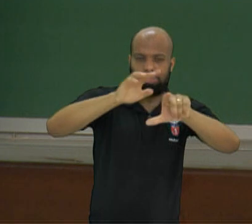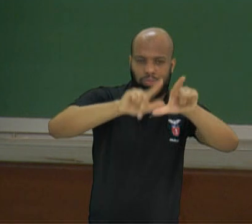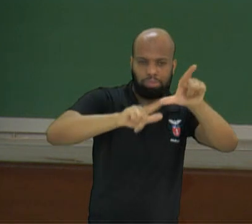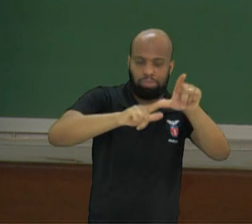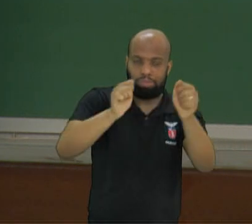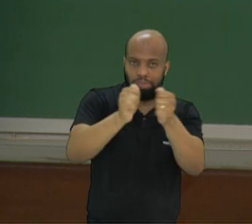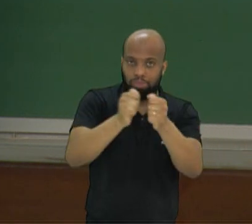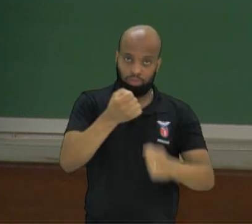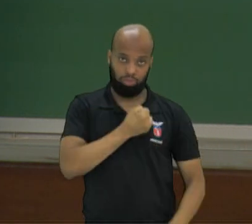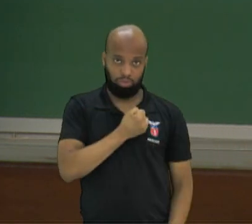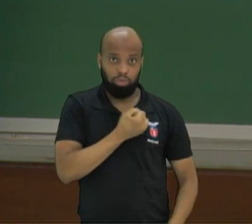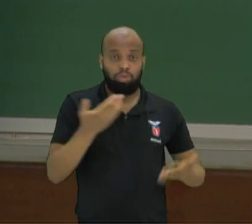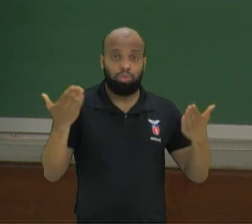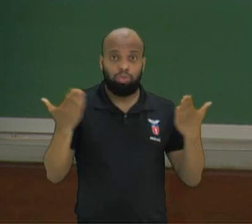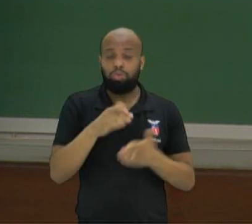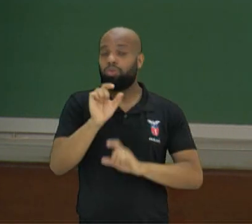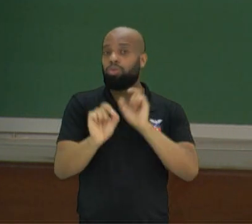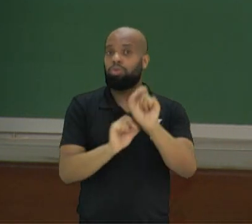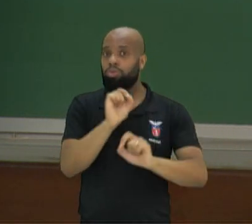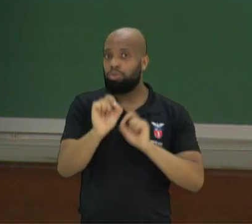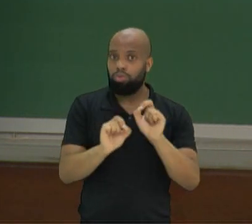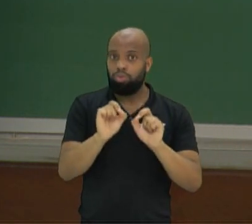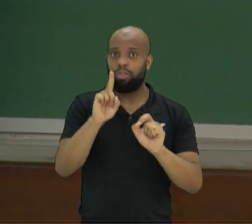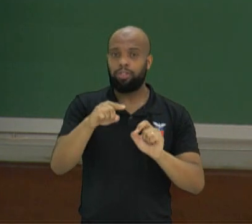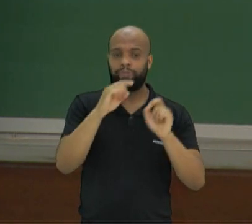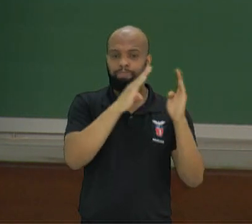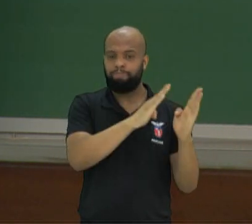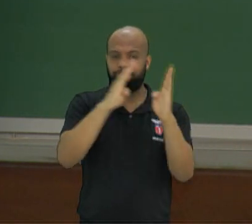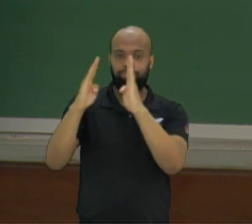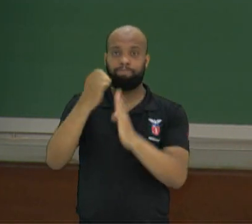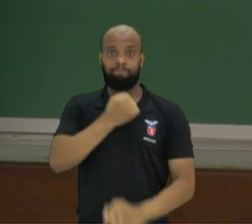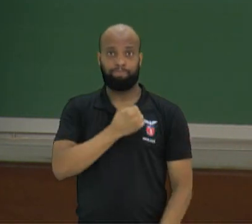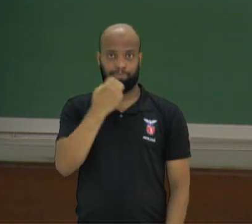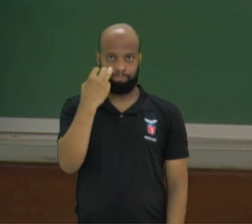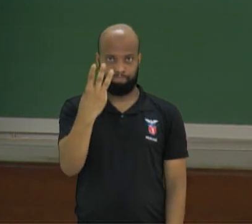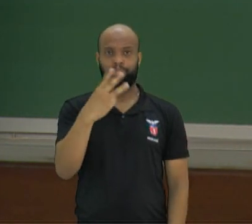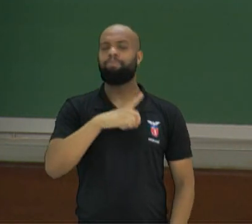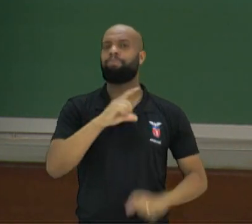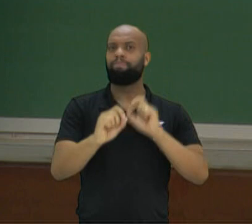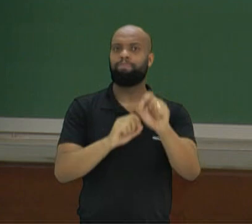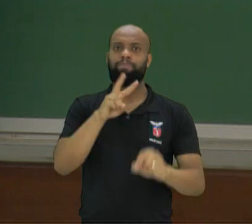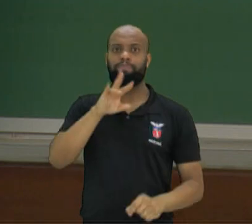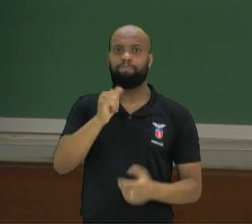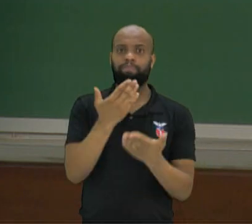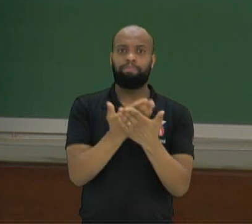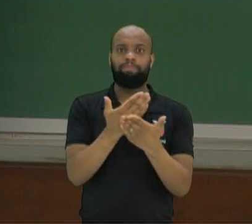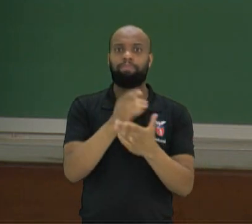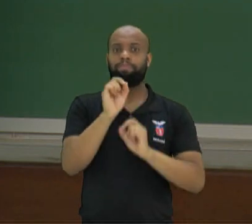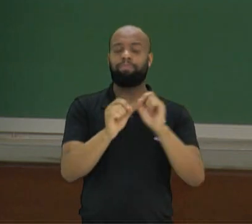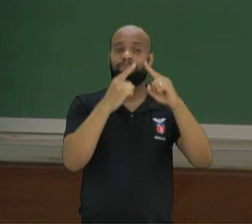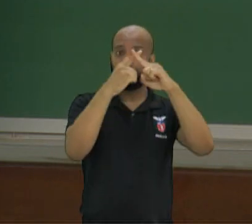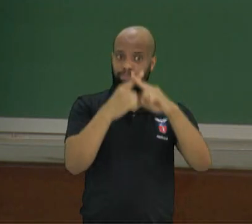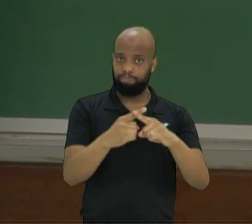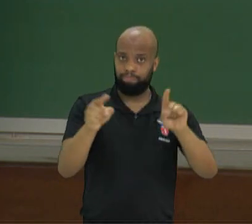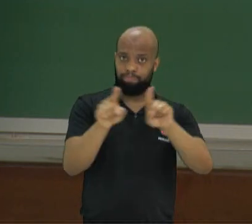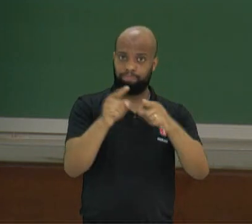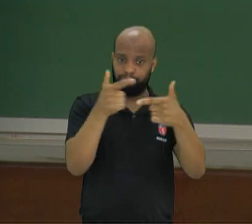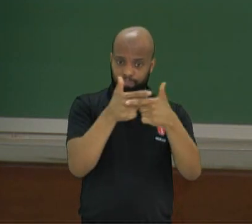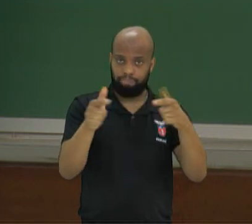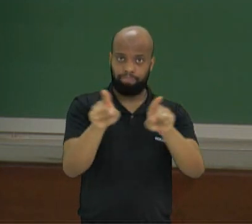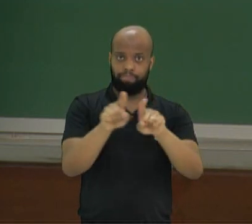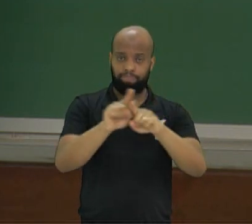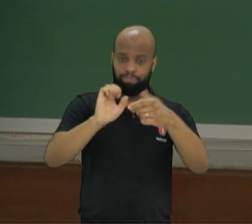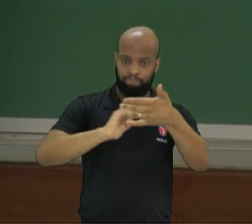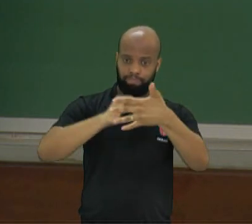E hoje nós vamos para a parte 3. E na parte 3 nós vamos falar de multiplicação, divisão e potenciação de